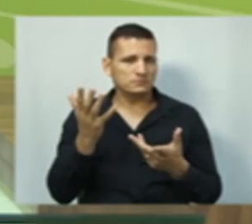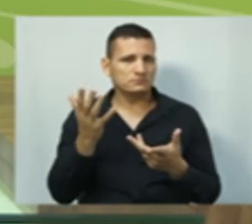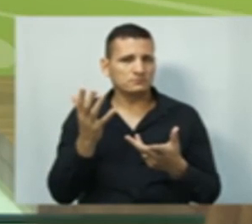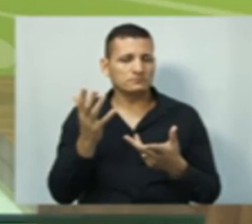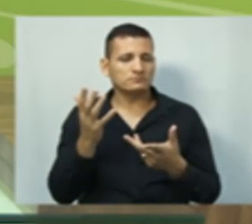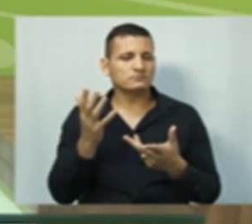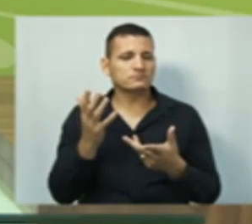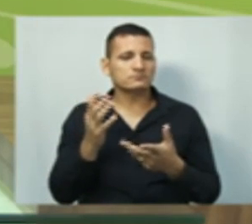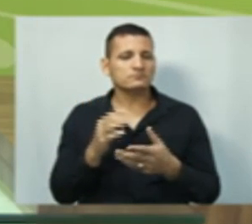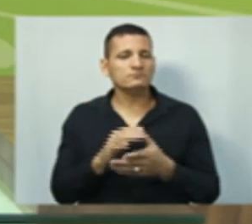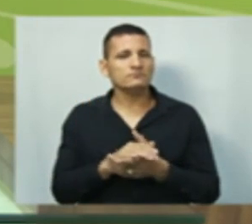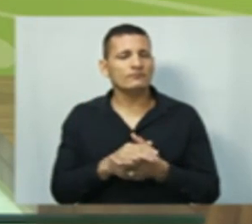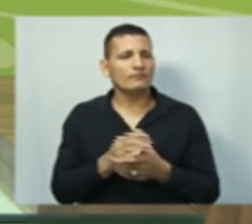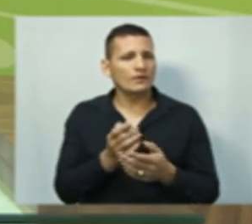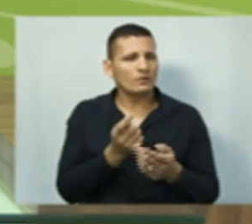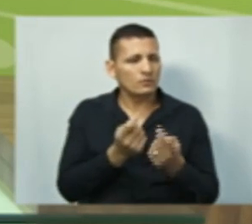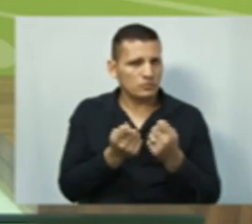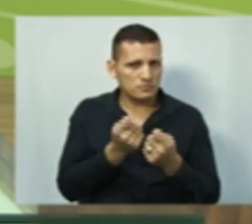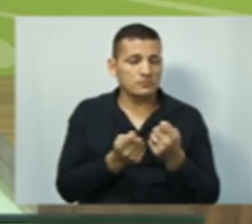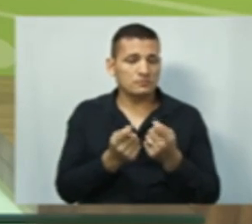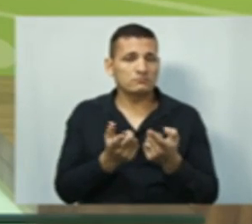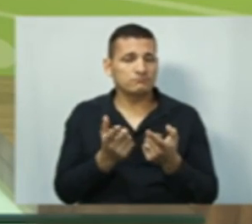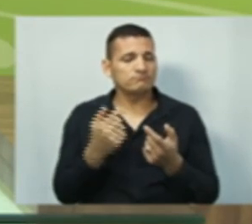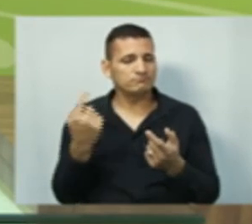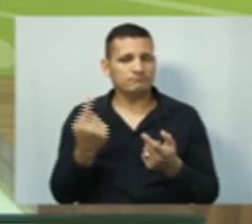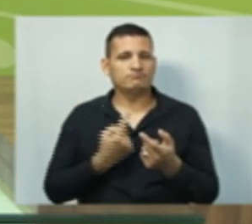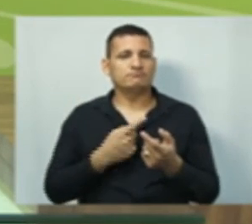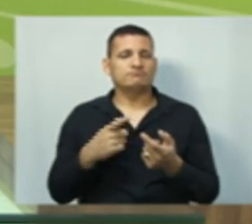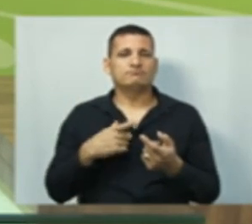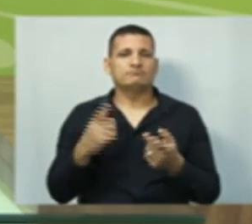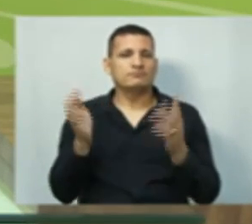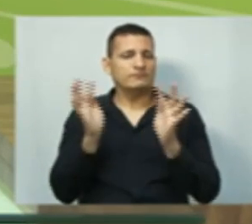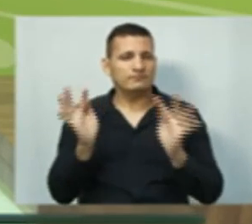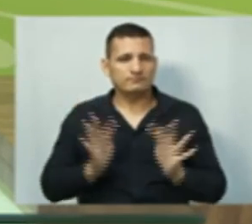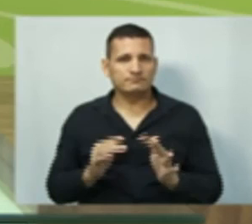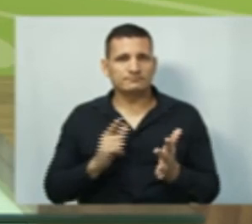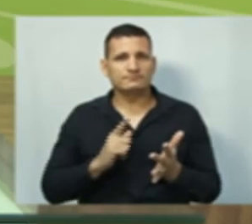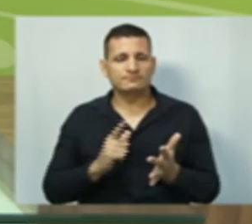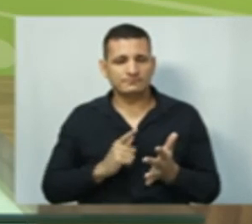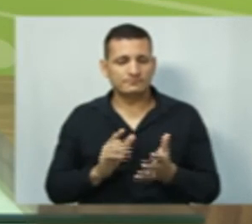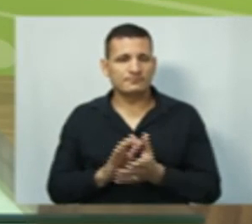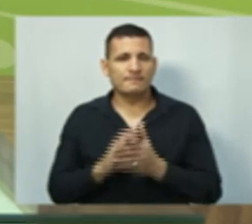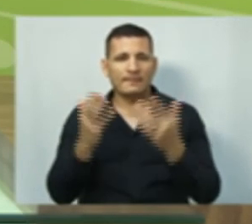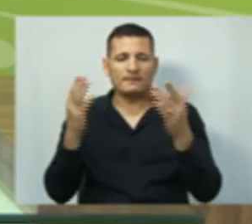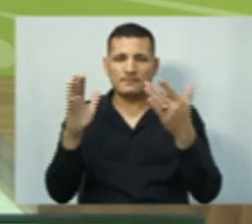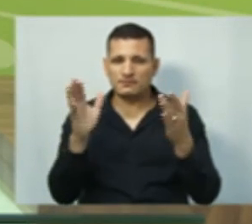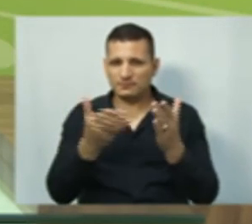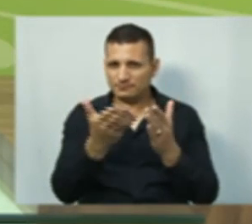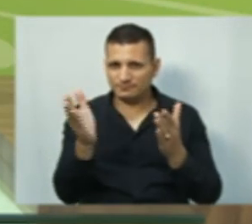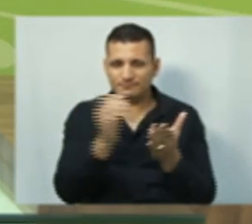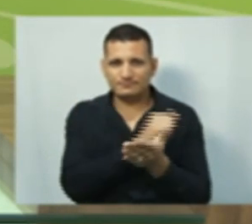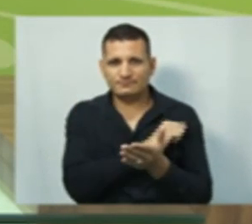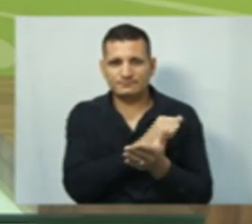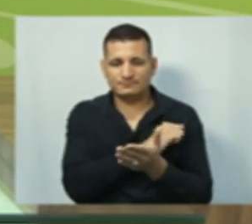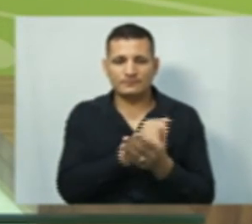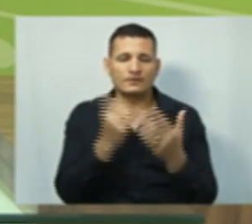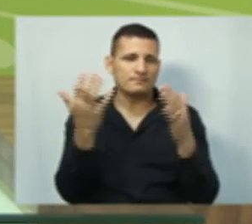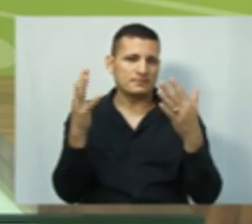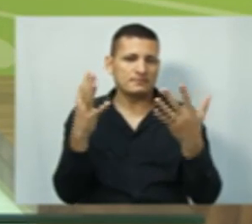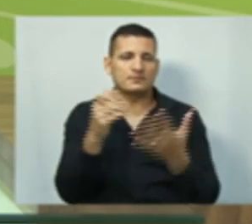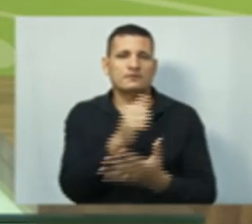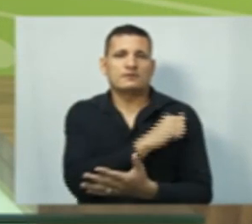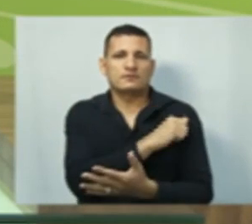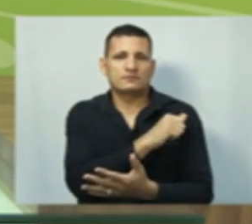é, no caso, a economia, a gente fica muito feliz. Parabéns a esses alunos, também parabéns aos alunos lá de